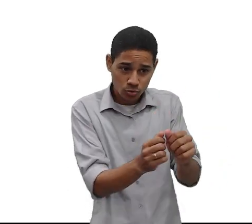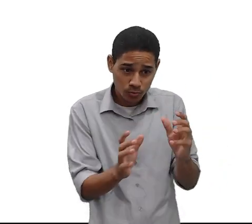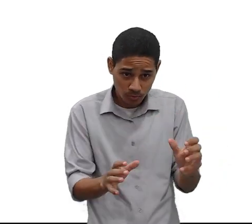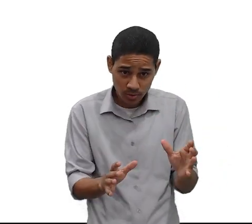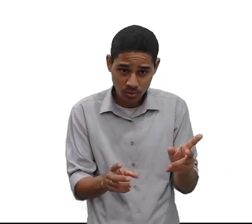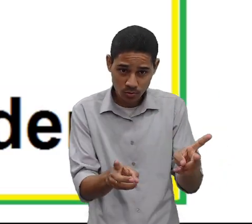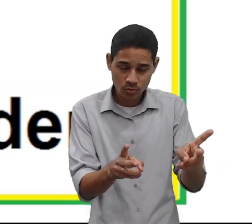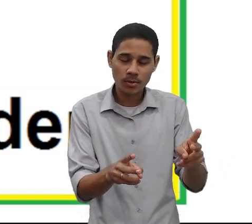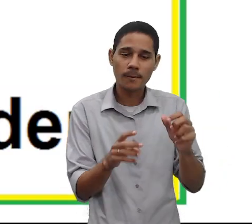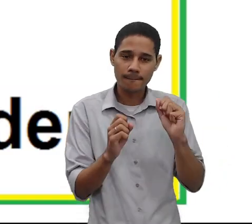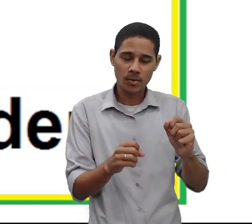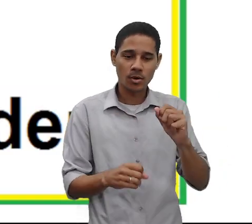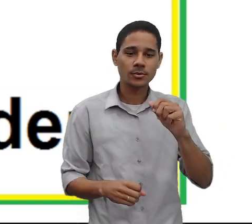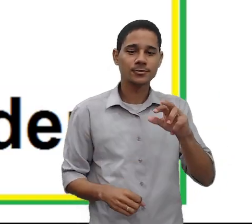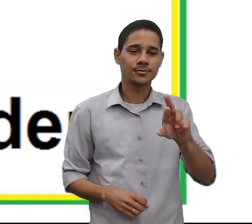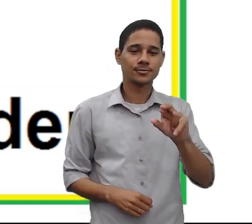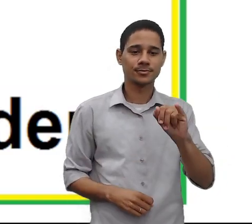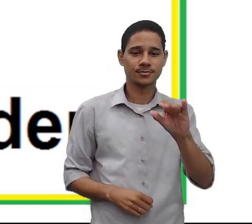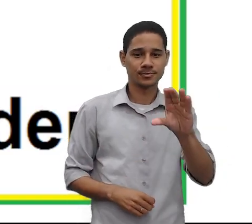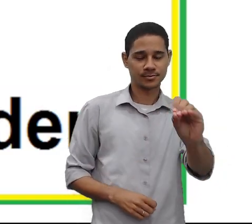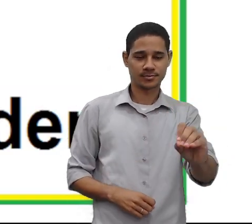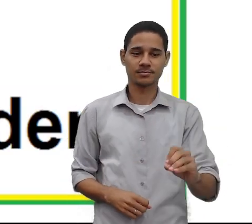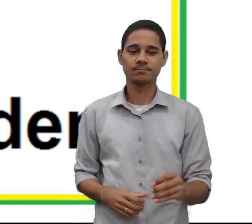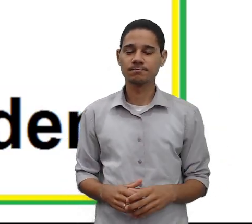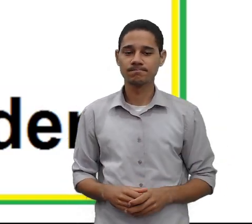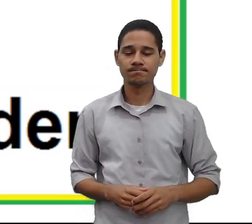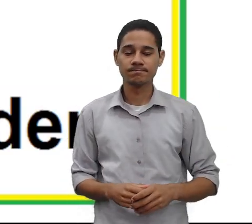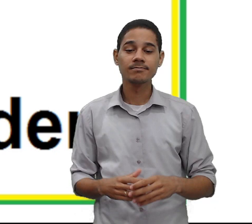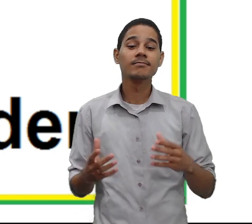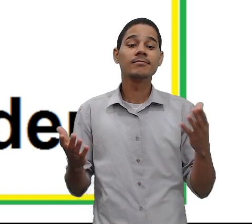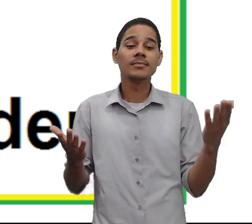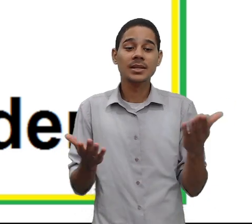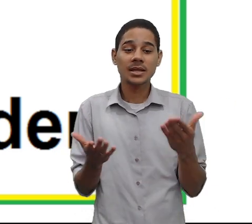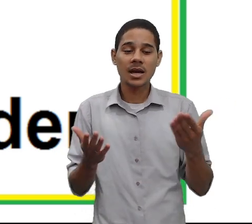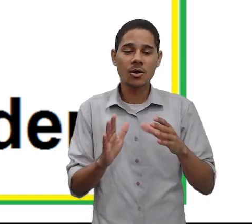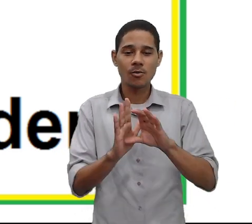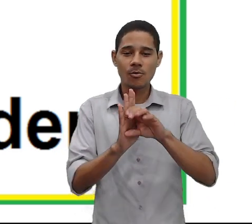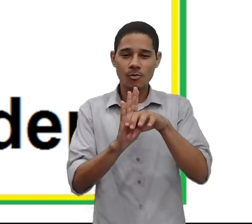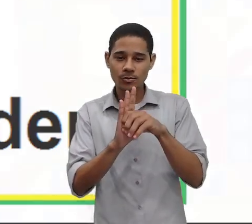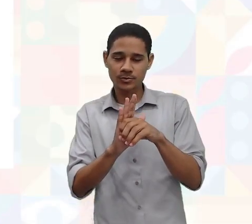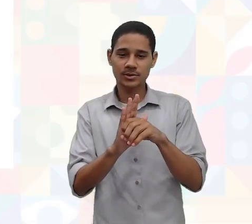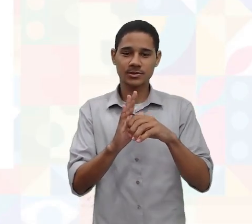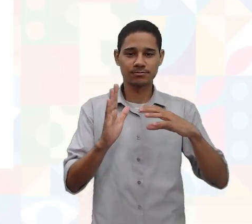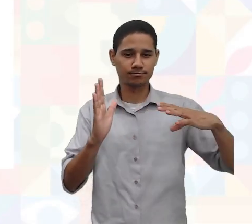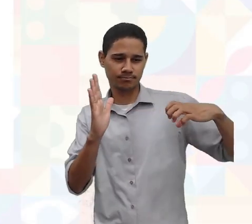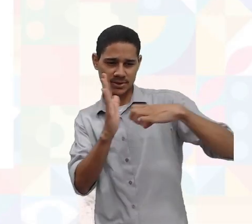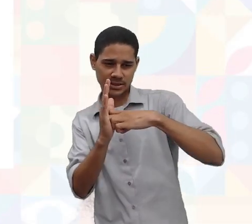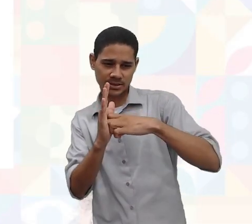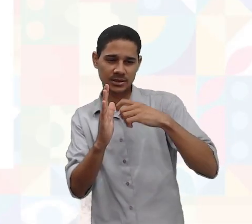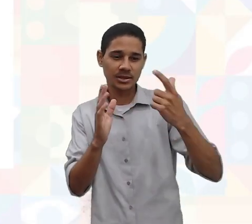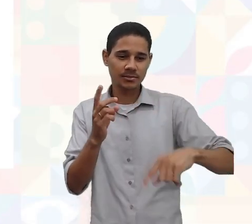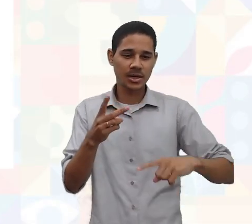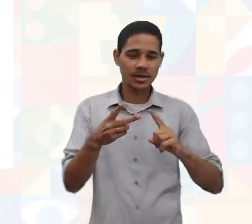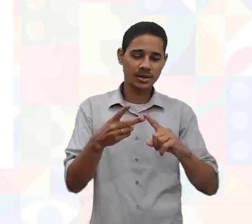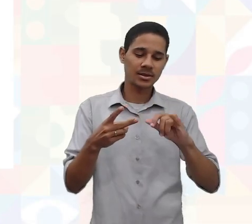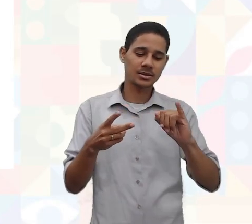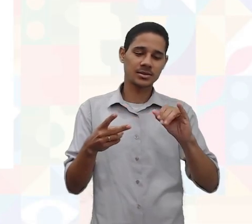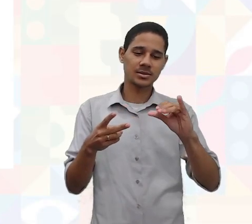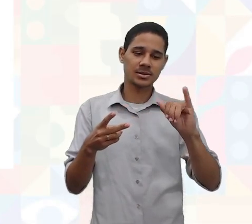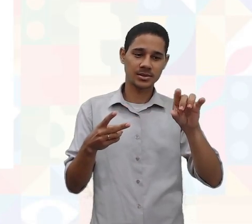risco. Então, agora a gente vai ver os conceitos de acidente e incidente.